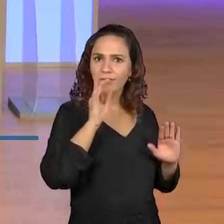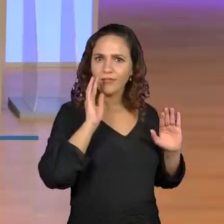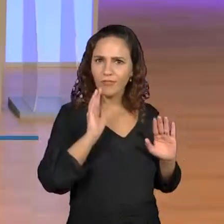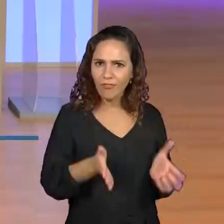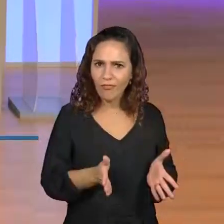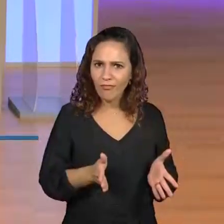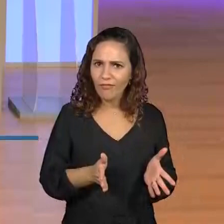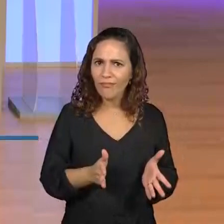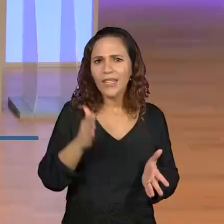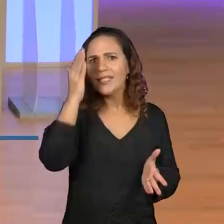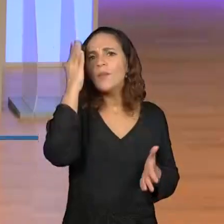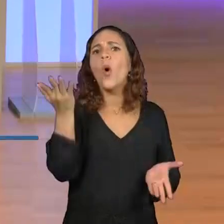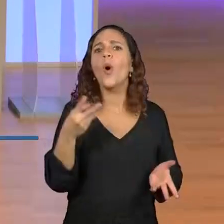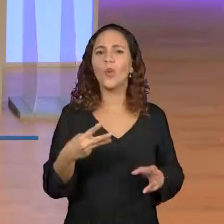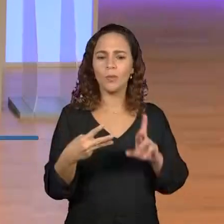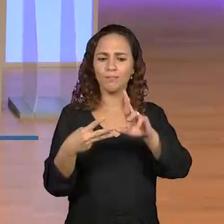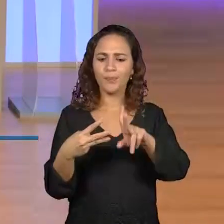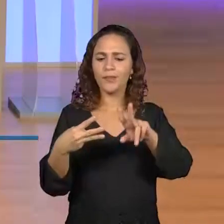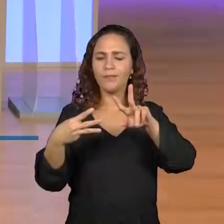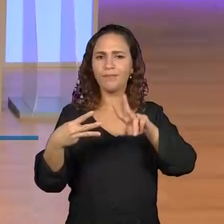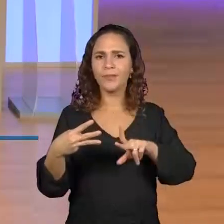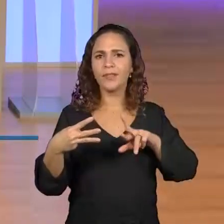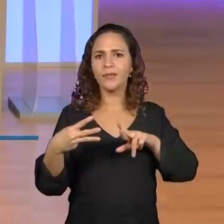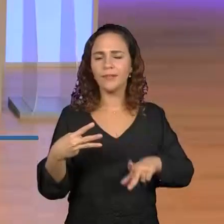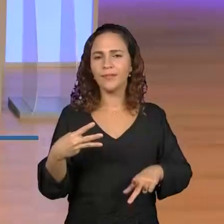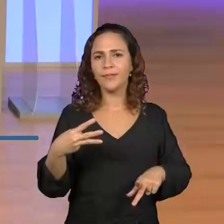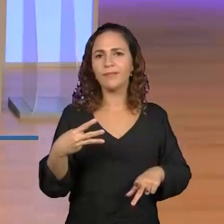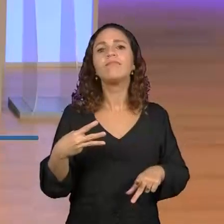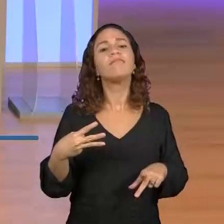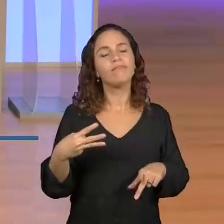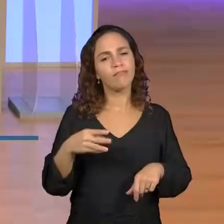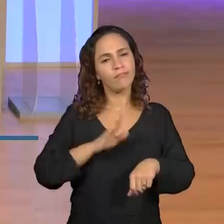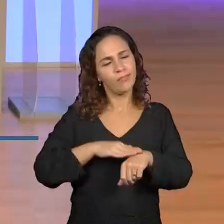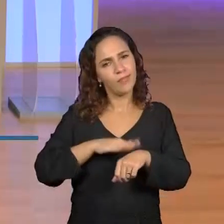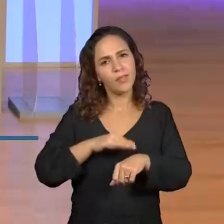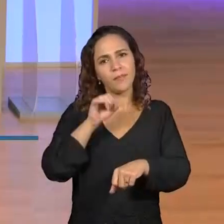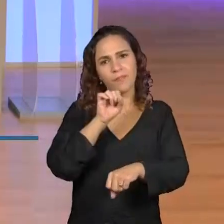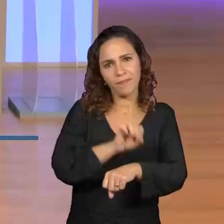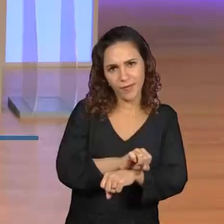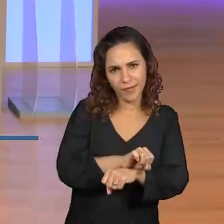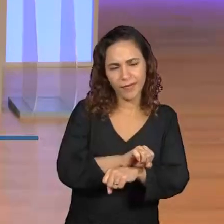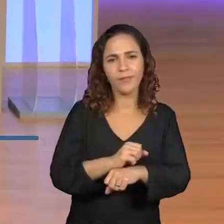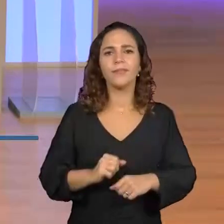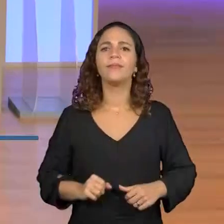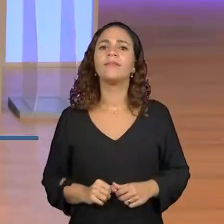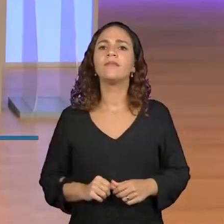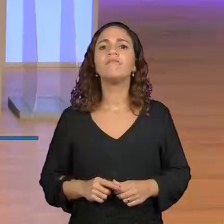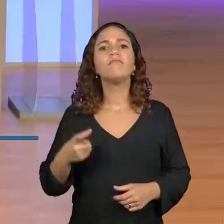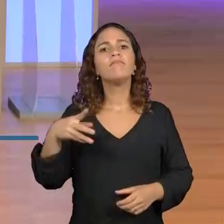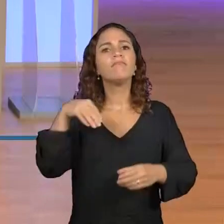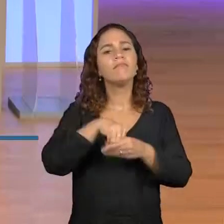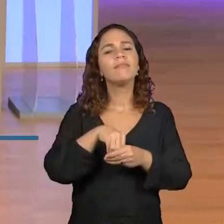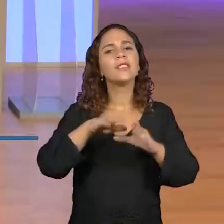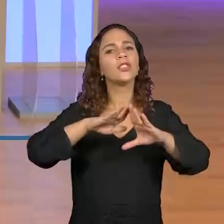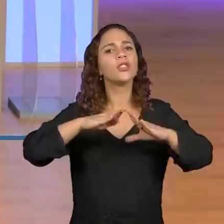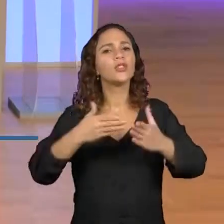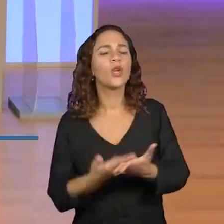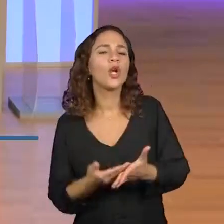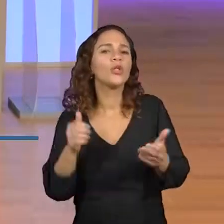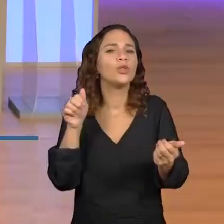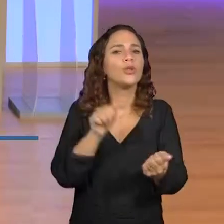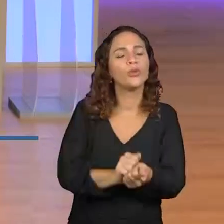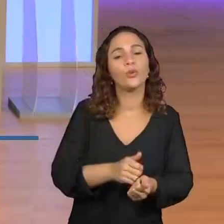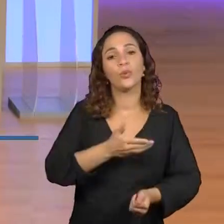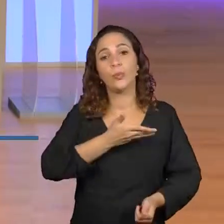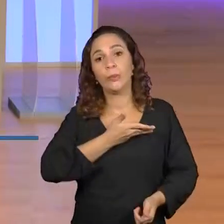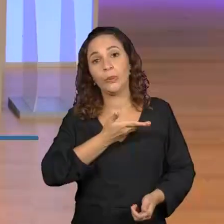uma ideia de qual a diferença entre os 3, é o momento de pausar o vídeo, se estiver na escola com os colegas e discutir.